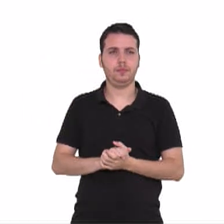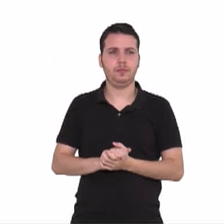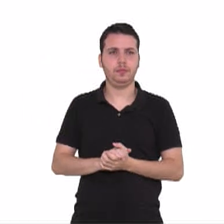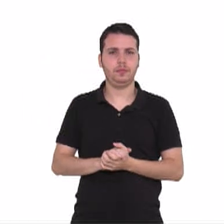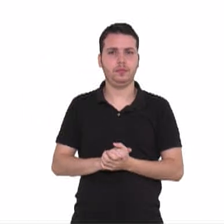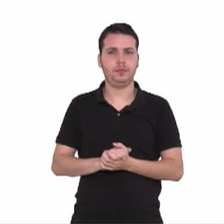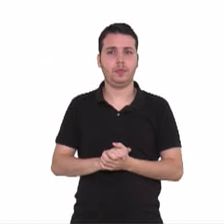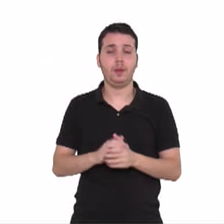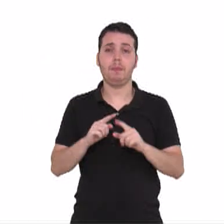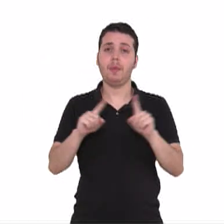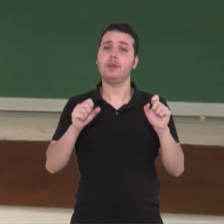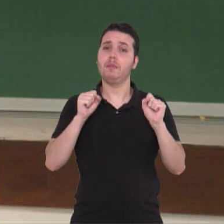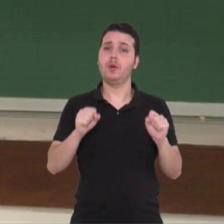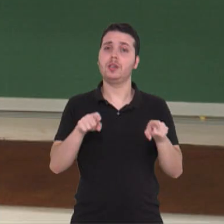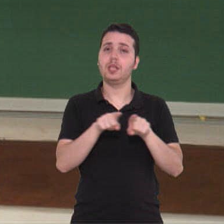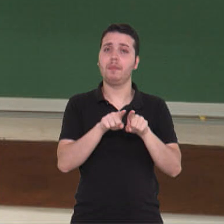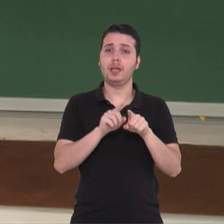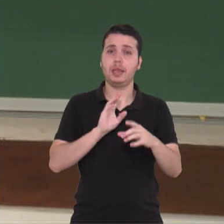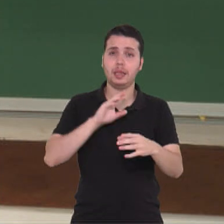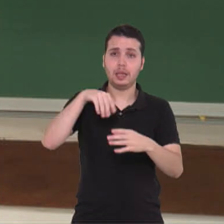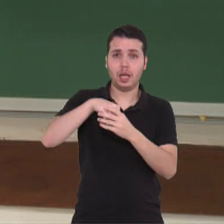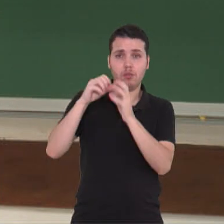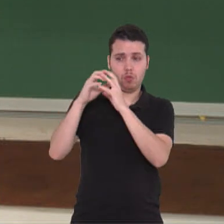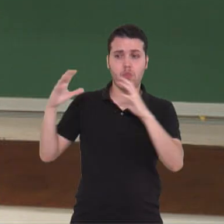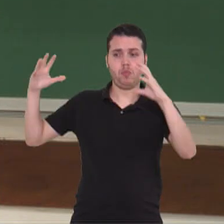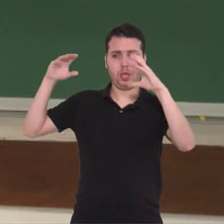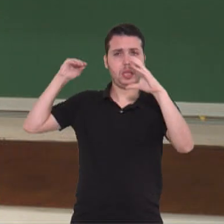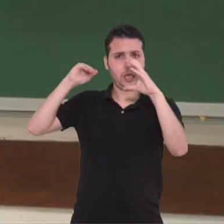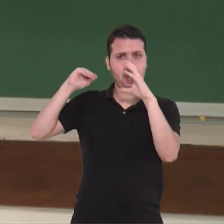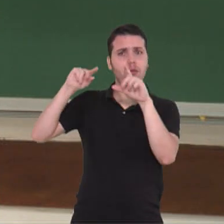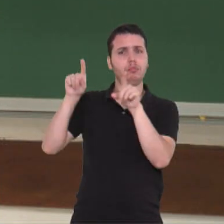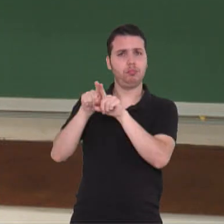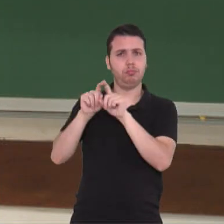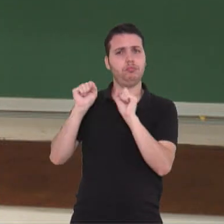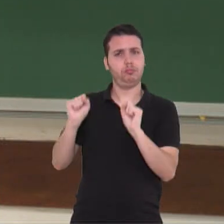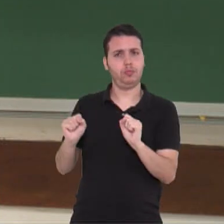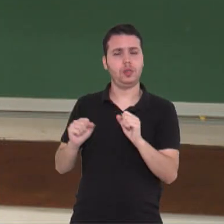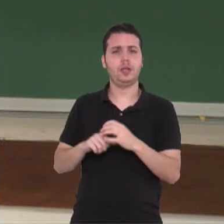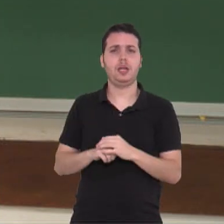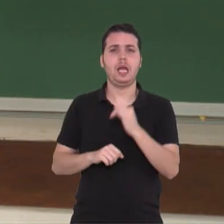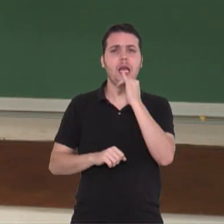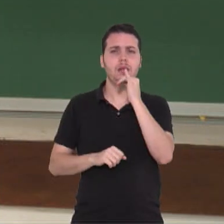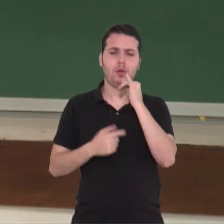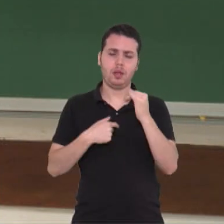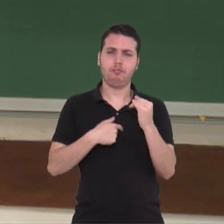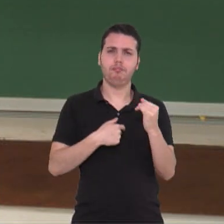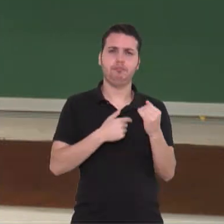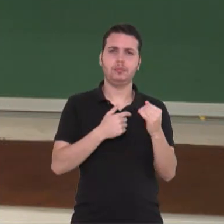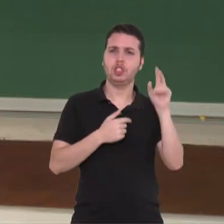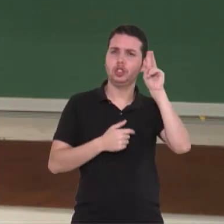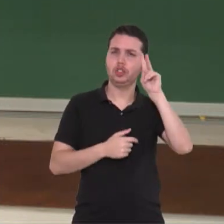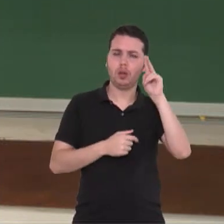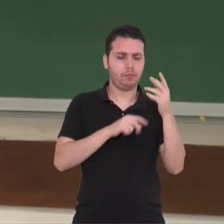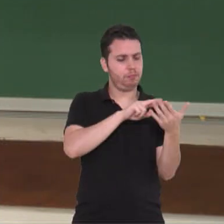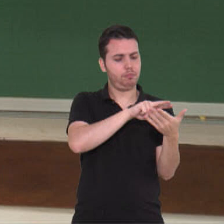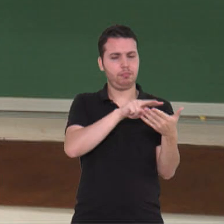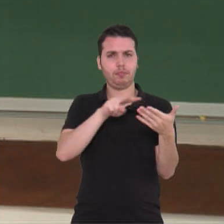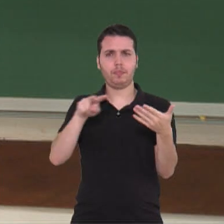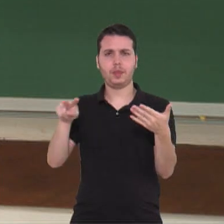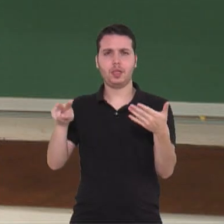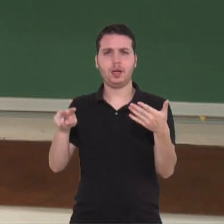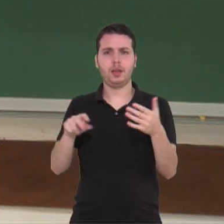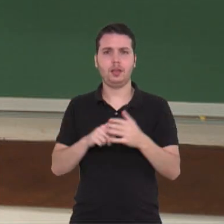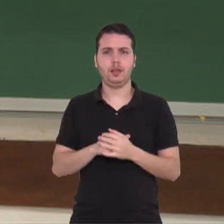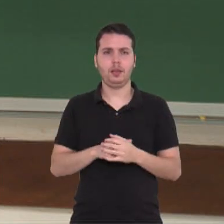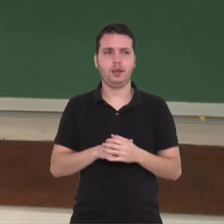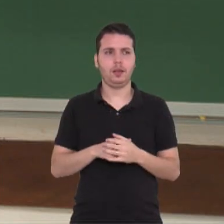mas podem também estar dentro dos balões. Então, por exemplo, eu estou lendo uma historinha aí, e o telefone tocou, está